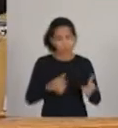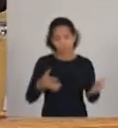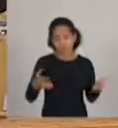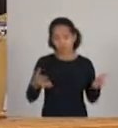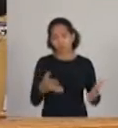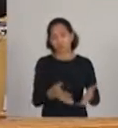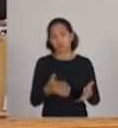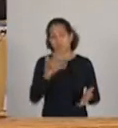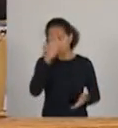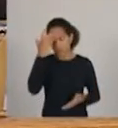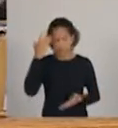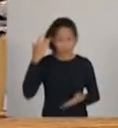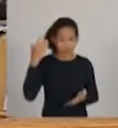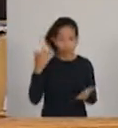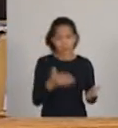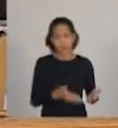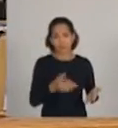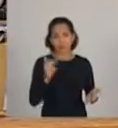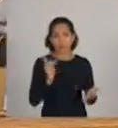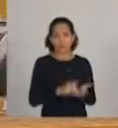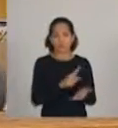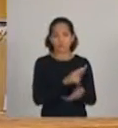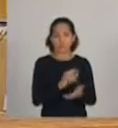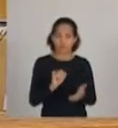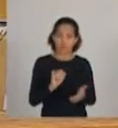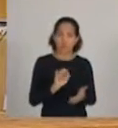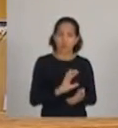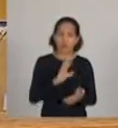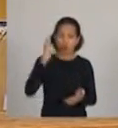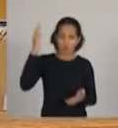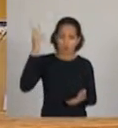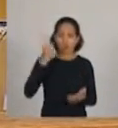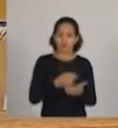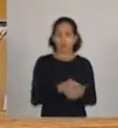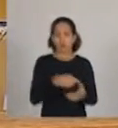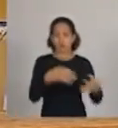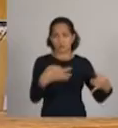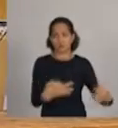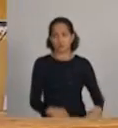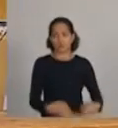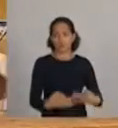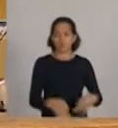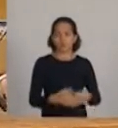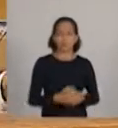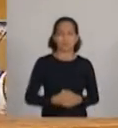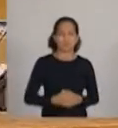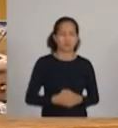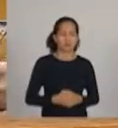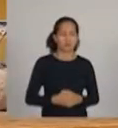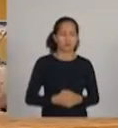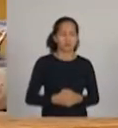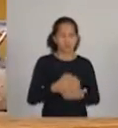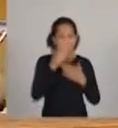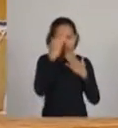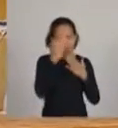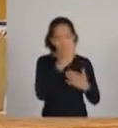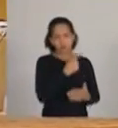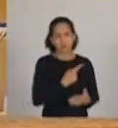e colocarmos alguém que realmente vai resolver o problema da segurança pública. Fora secretário de segurança. Muito obrigado,